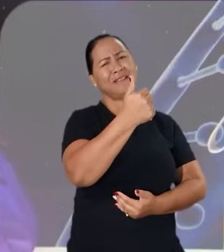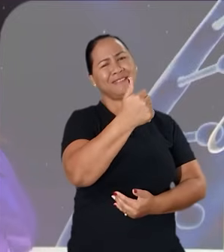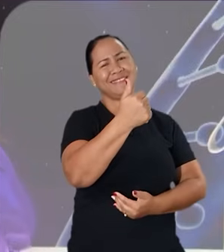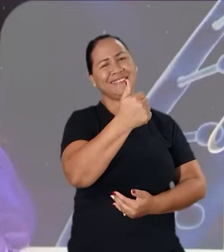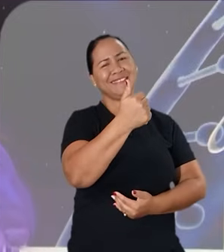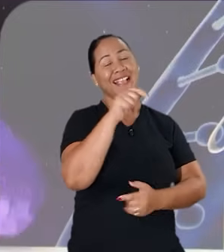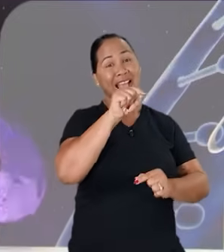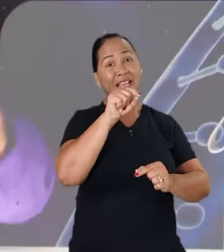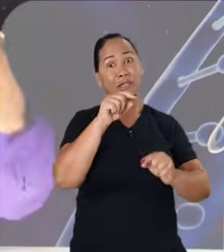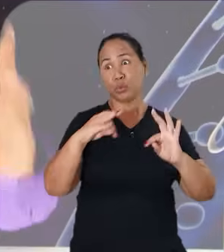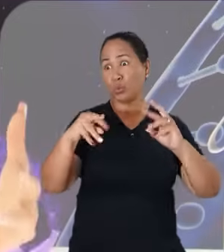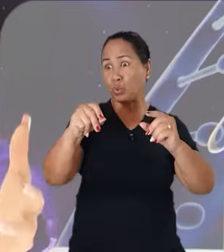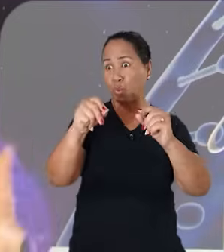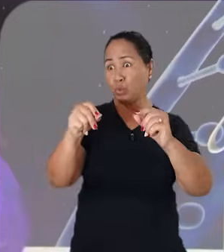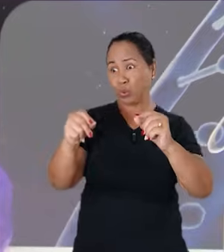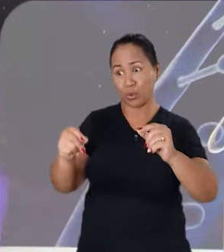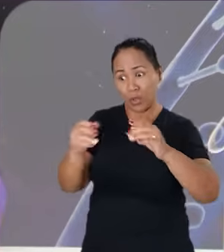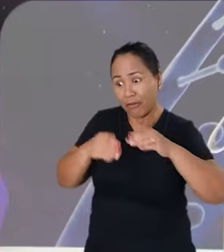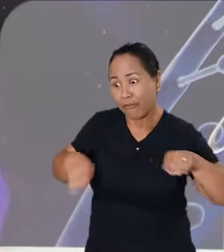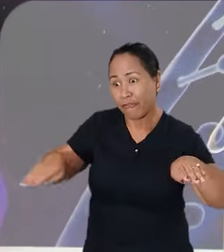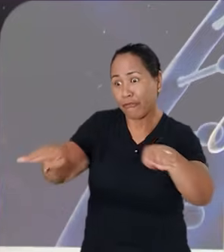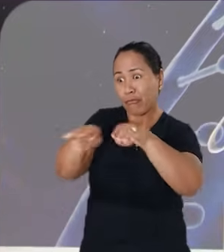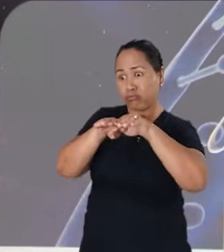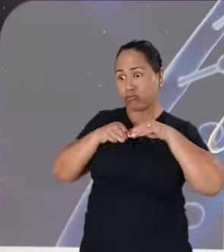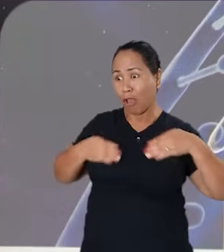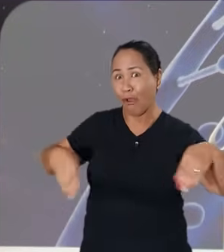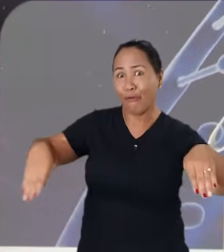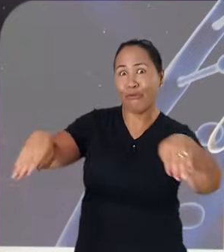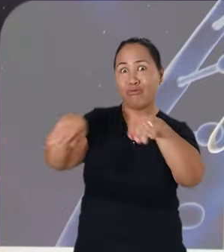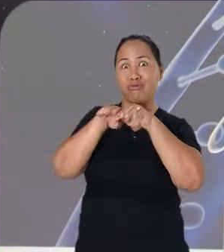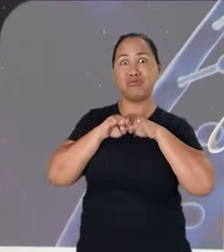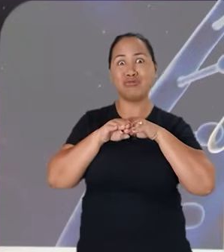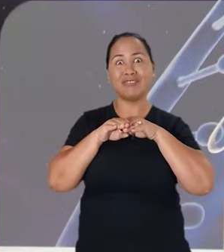magnetizar como um imã toda a riqueza que você precisa.